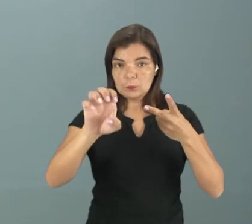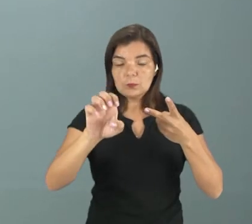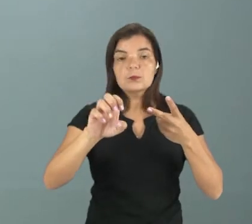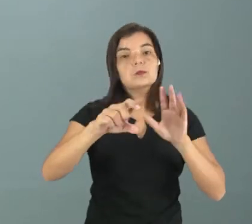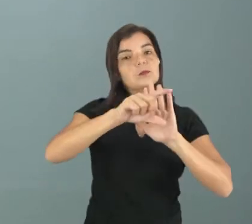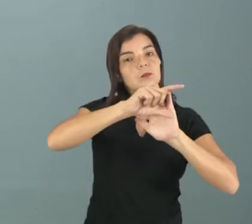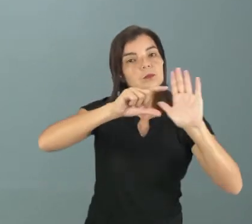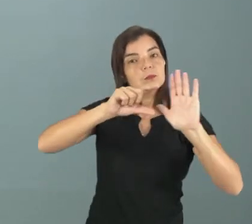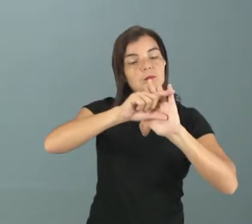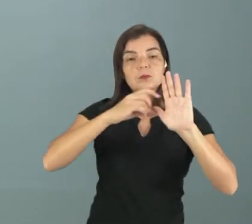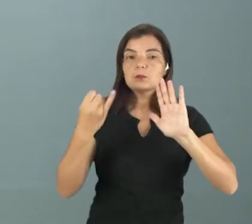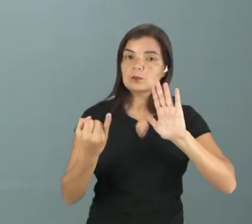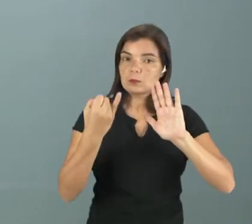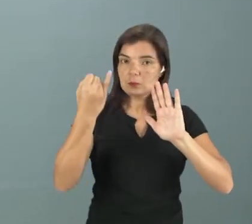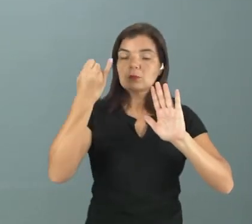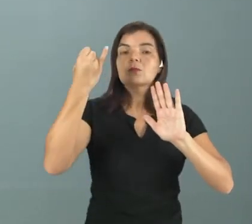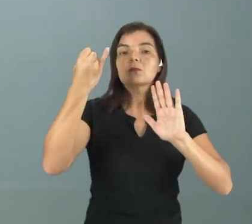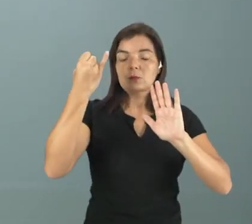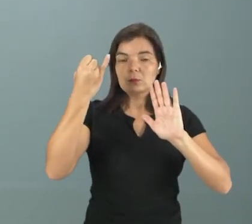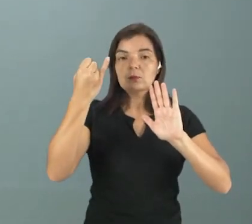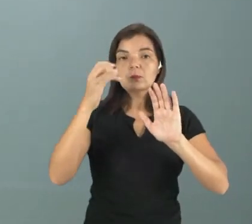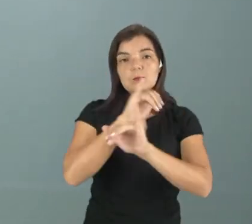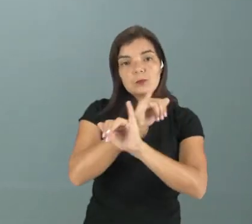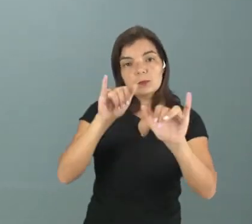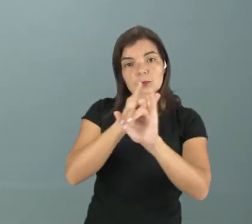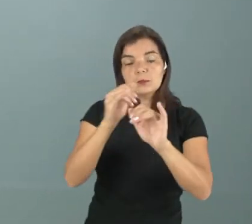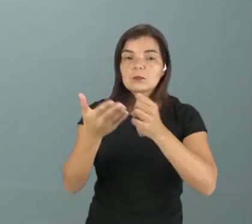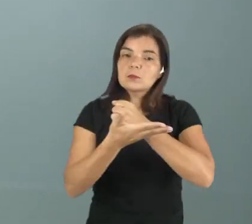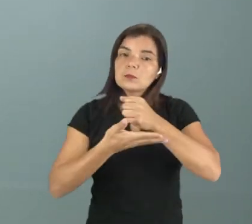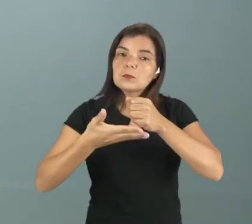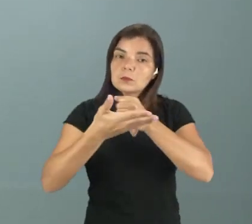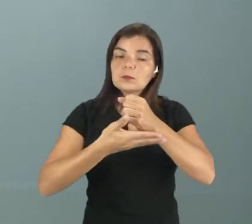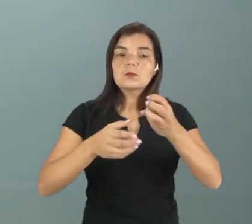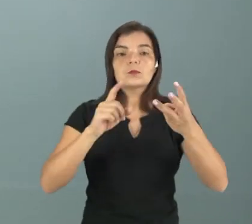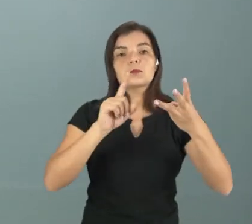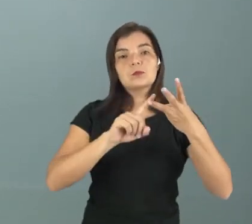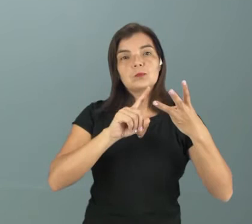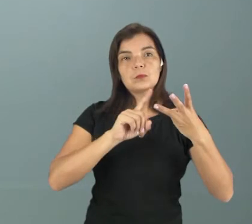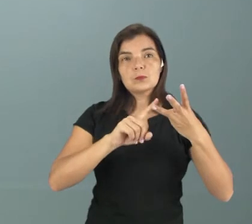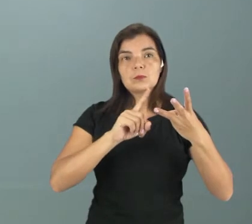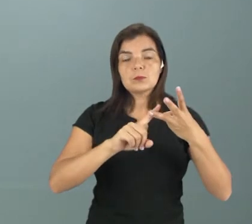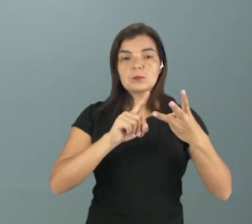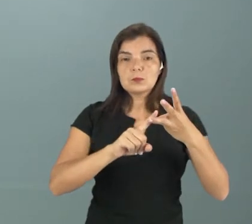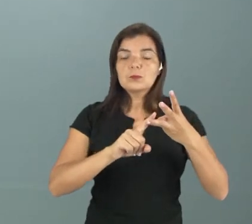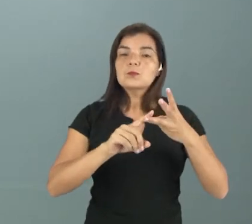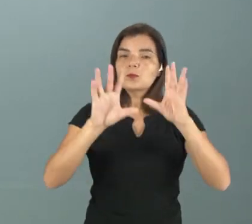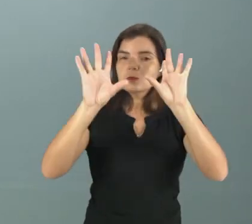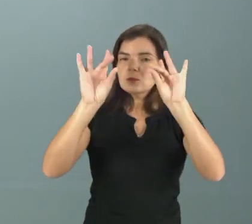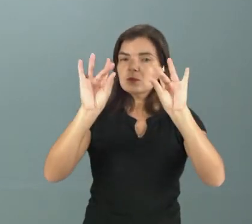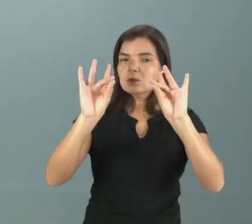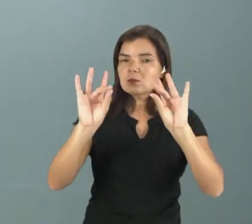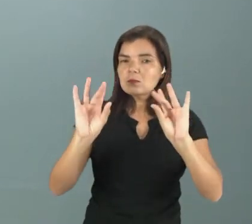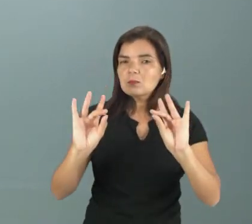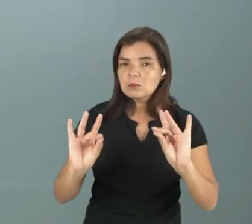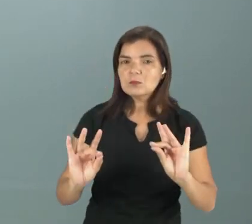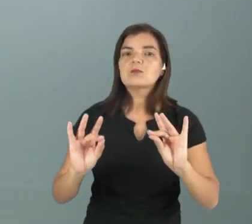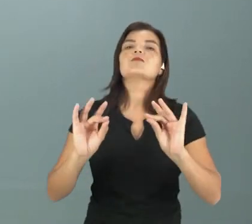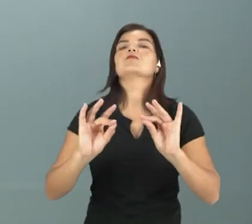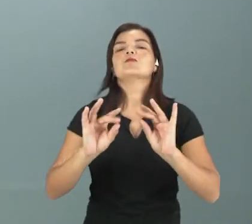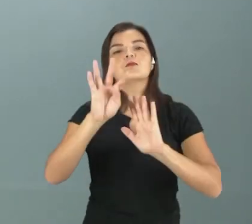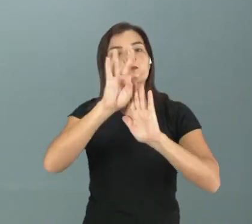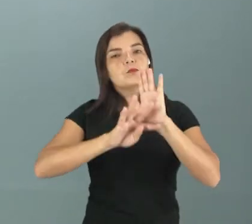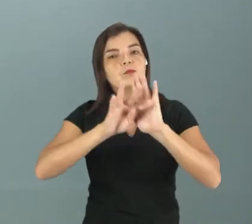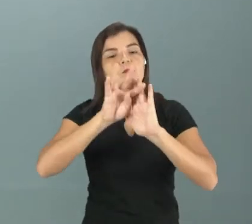primeira parte do texto, primeiro parágrafo com as informações básicas dali, né? E depois detalhado no corpo do texto, tá